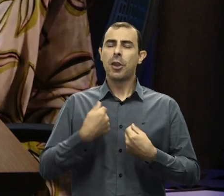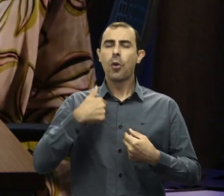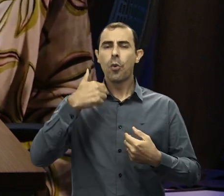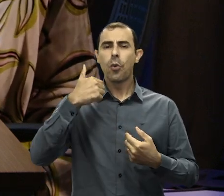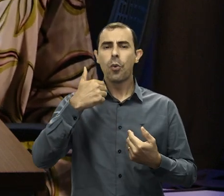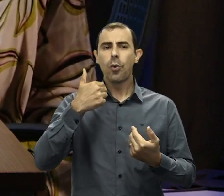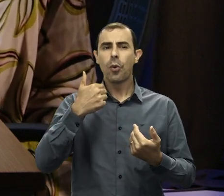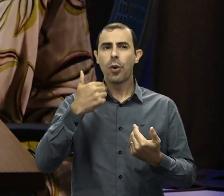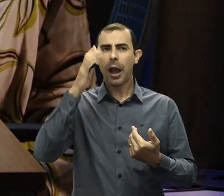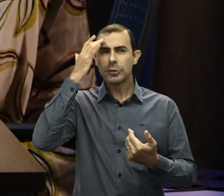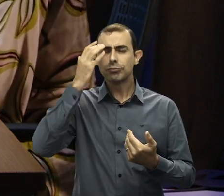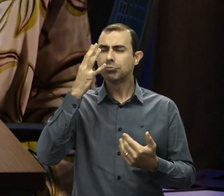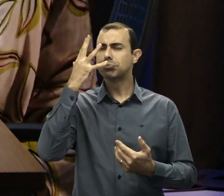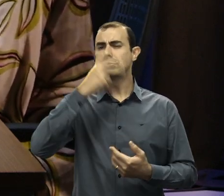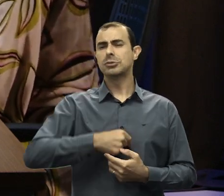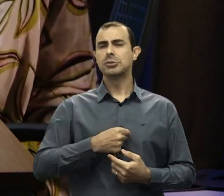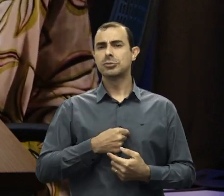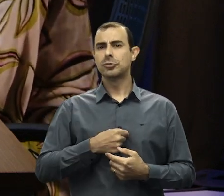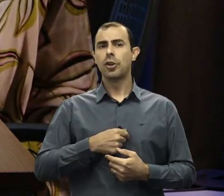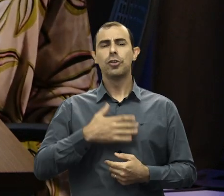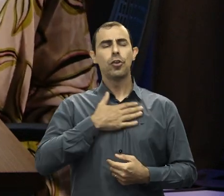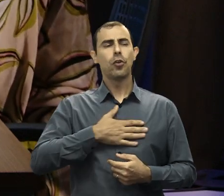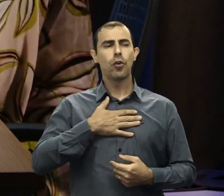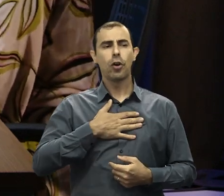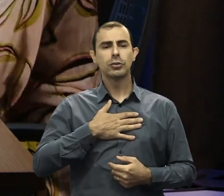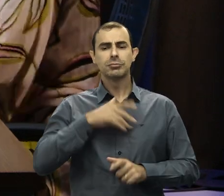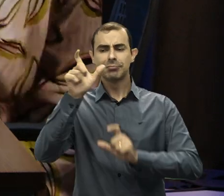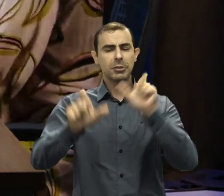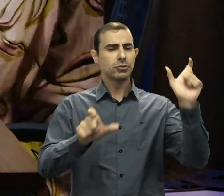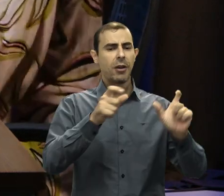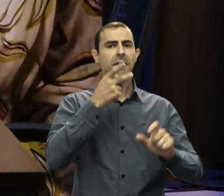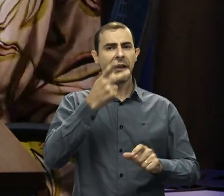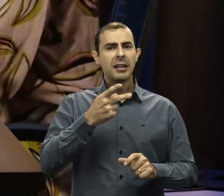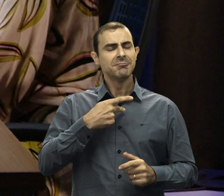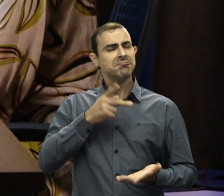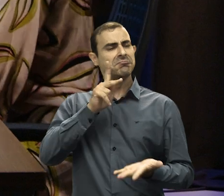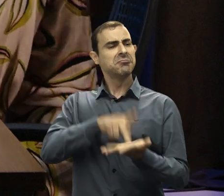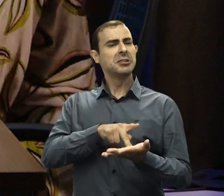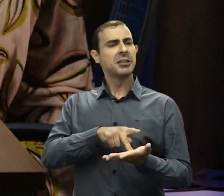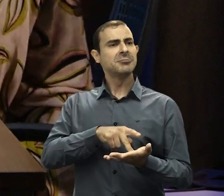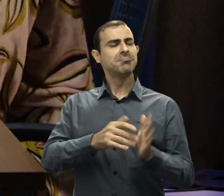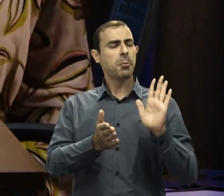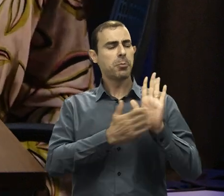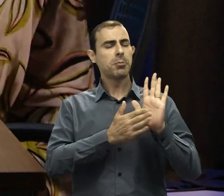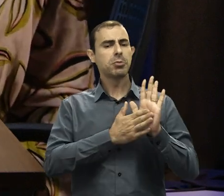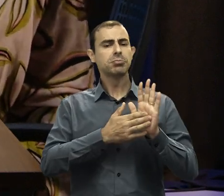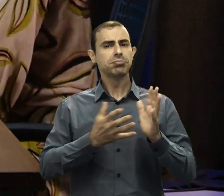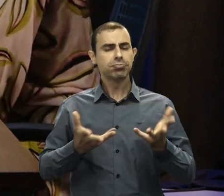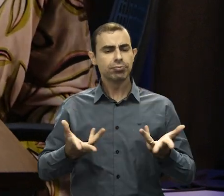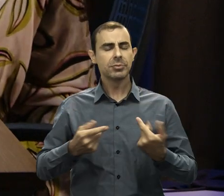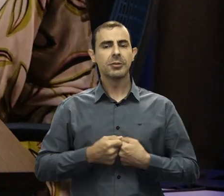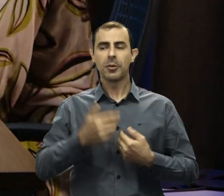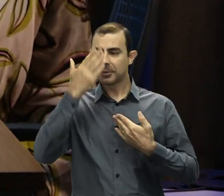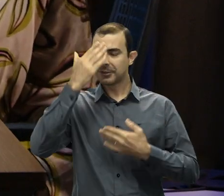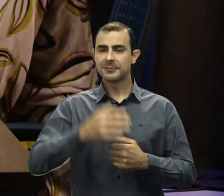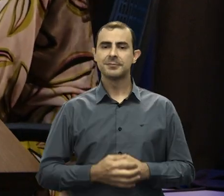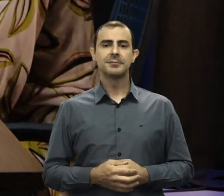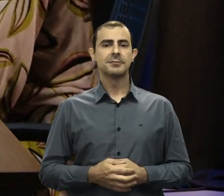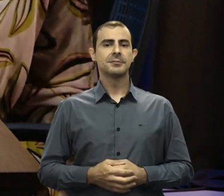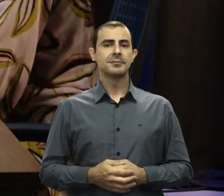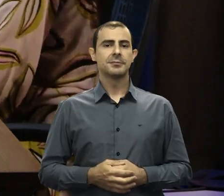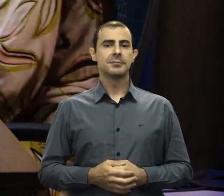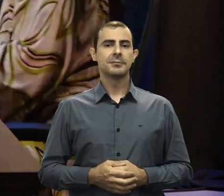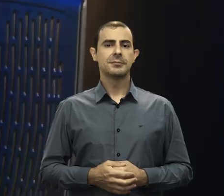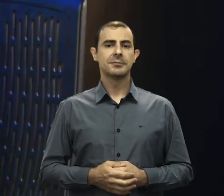Eu acho bonito isso e gosto de ver nas pessoas quando elas falam com essa verdade mesmo sobre esse propósito. Então, gratidão. Legal.